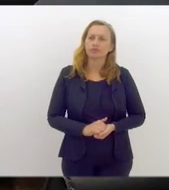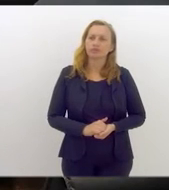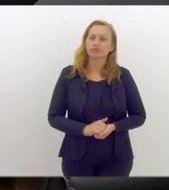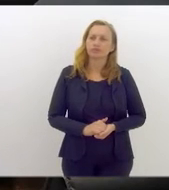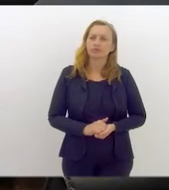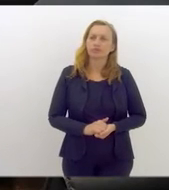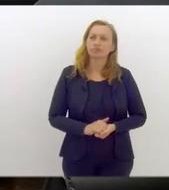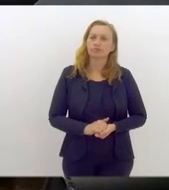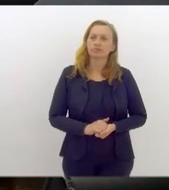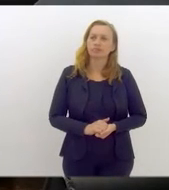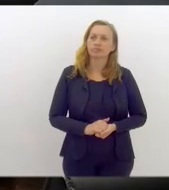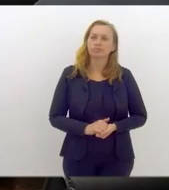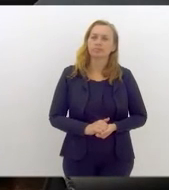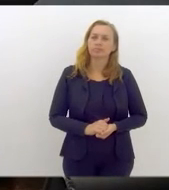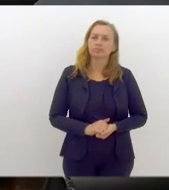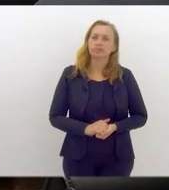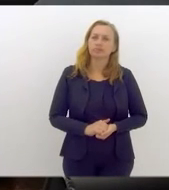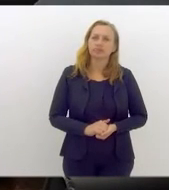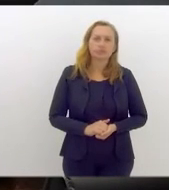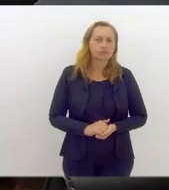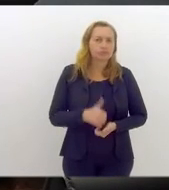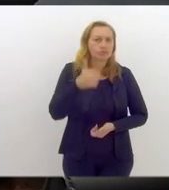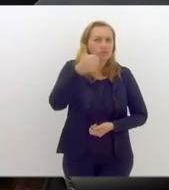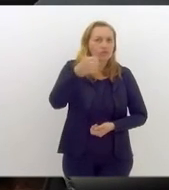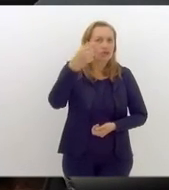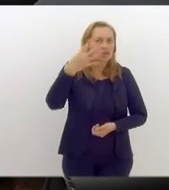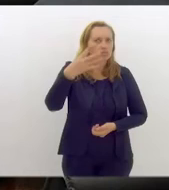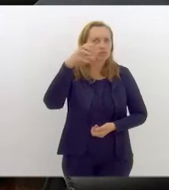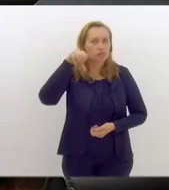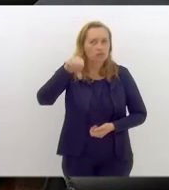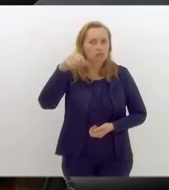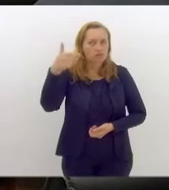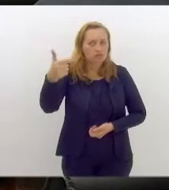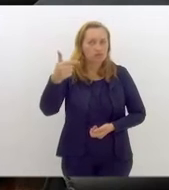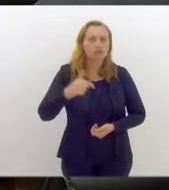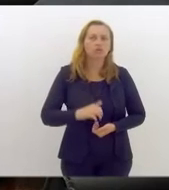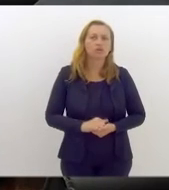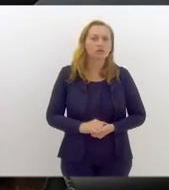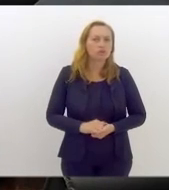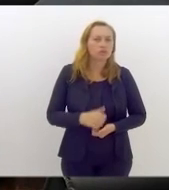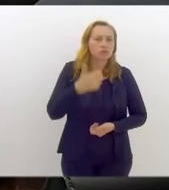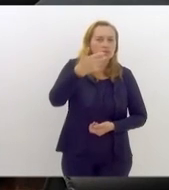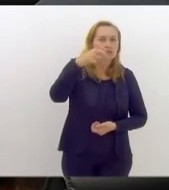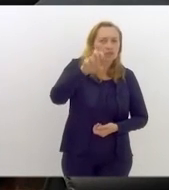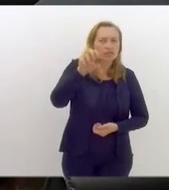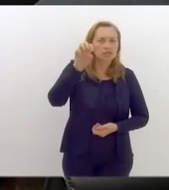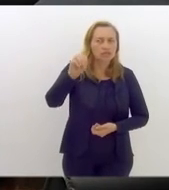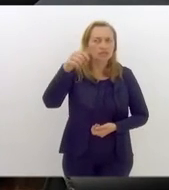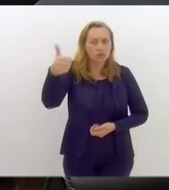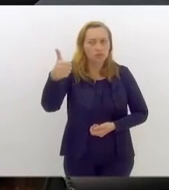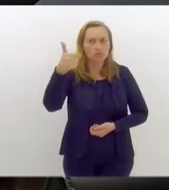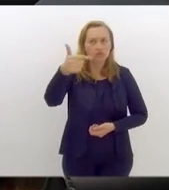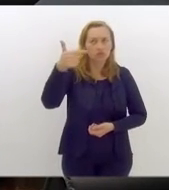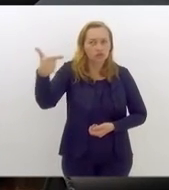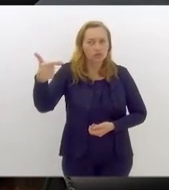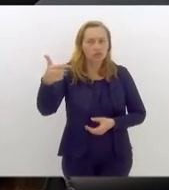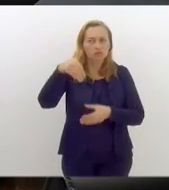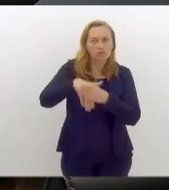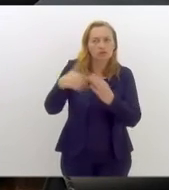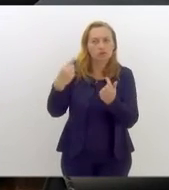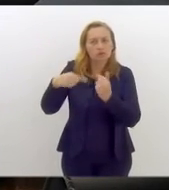Ela está com dificuldade. Abstenção no objeto de resolução 1492. 1492. 1501 de 22, voto